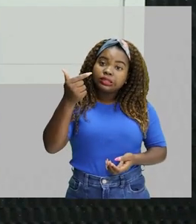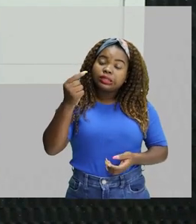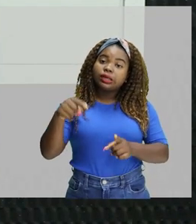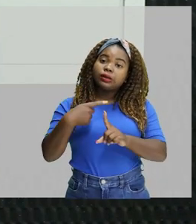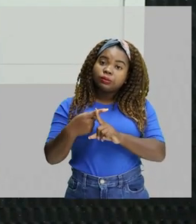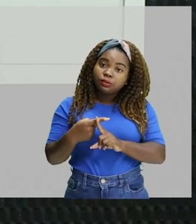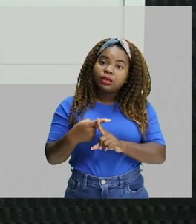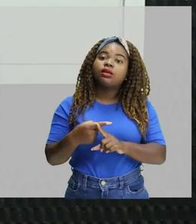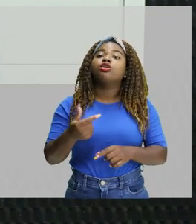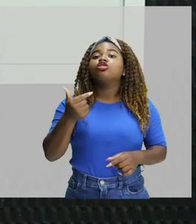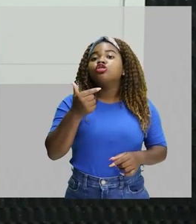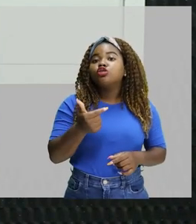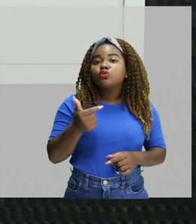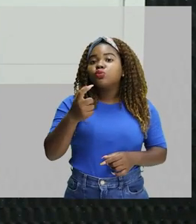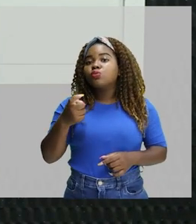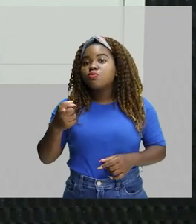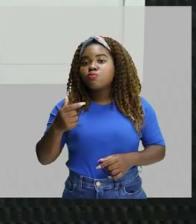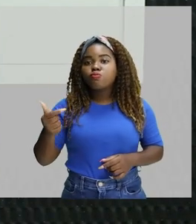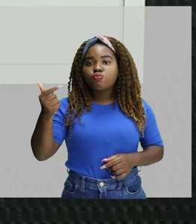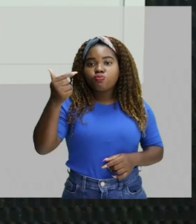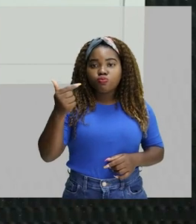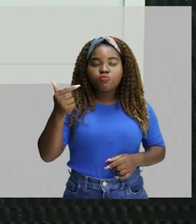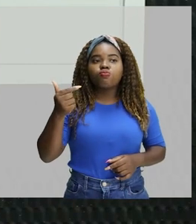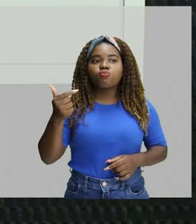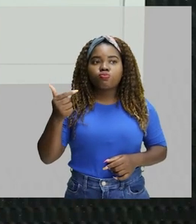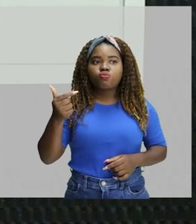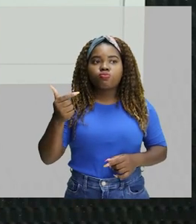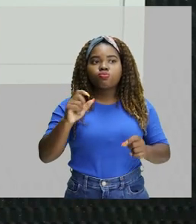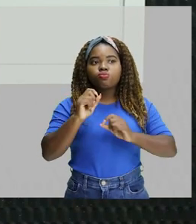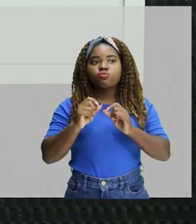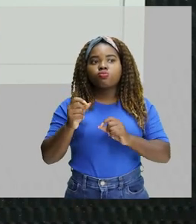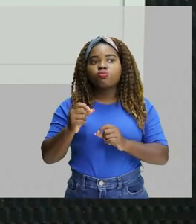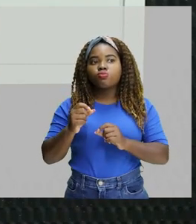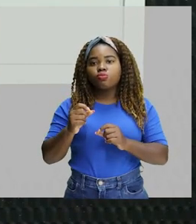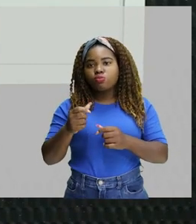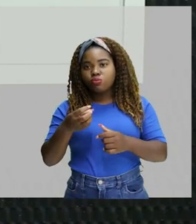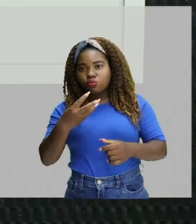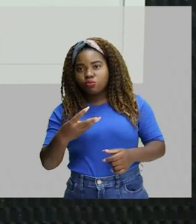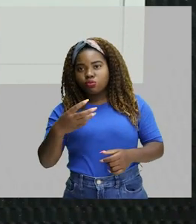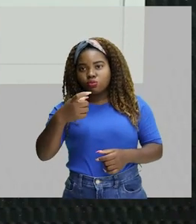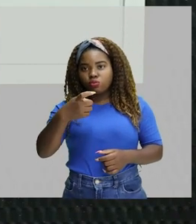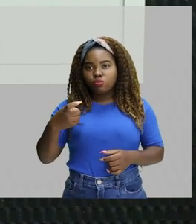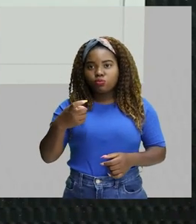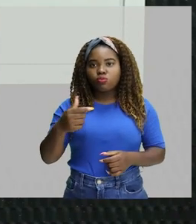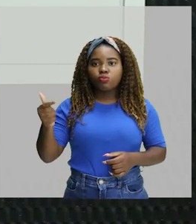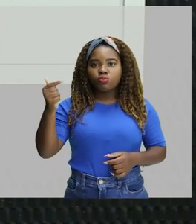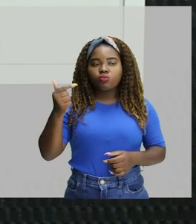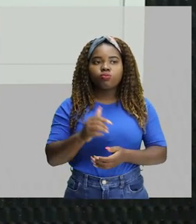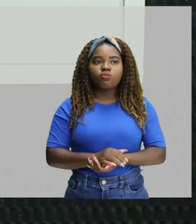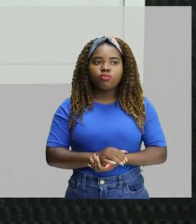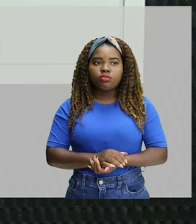2x dá 3x E aí você abaixa os demais ó baixo